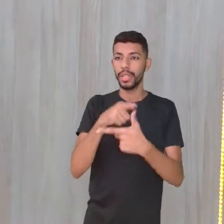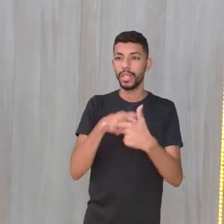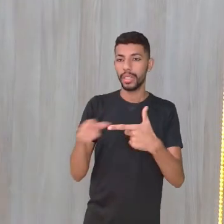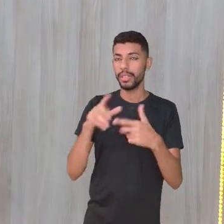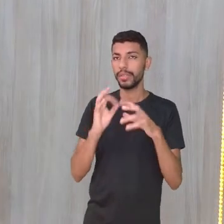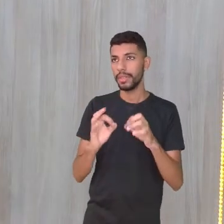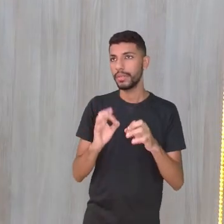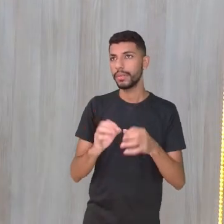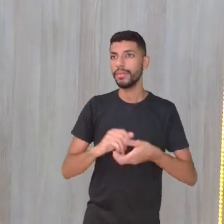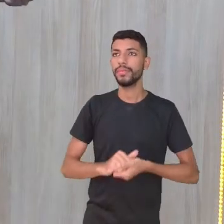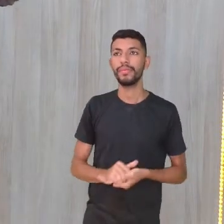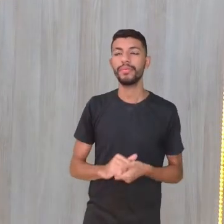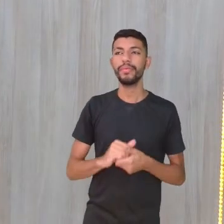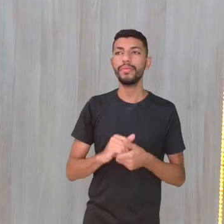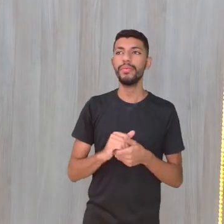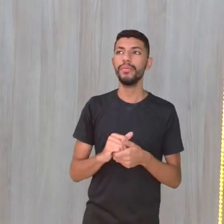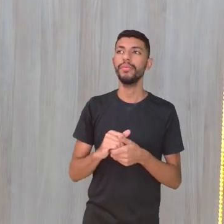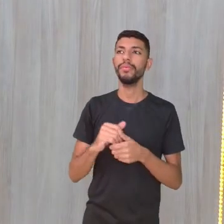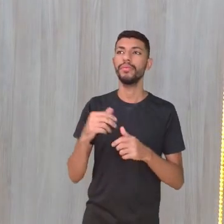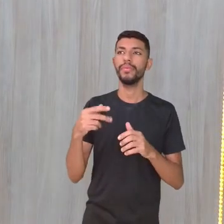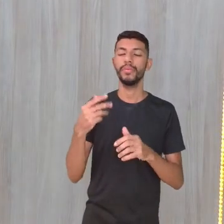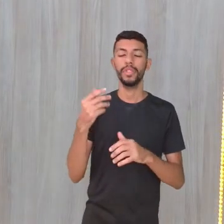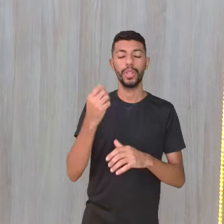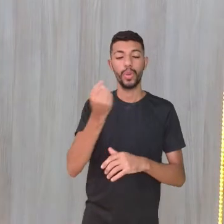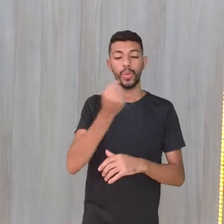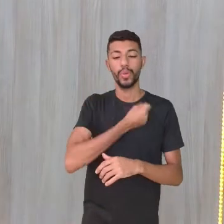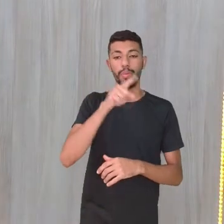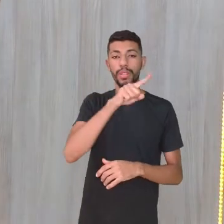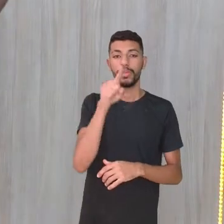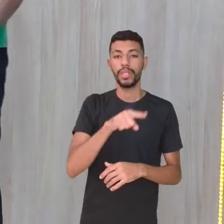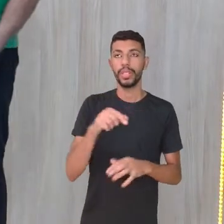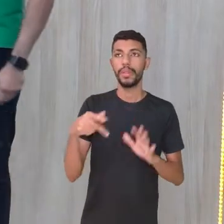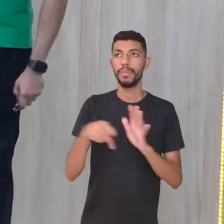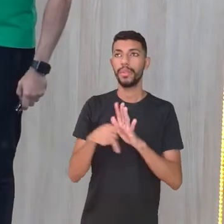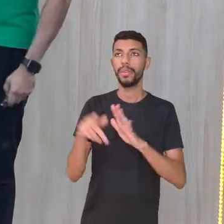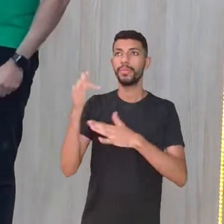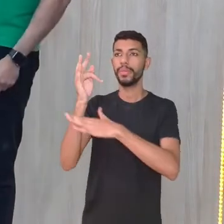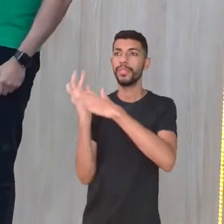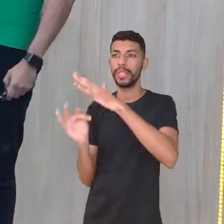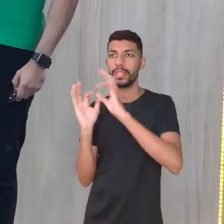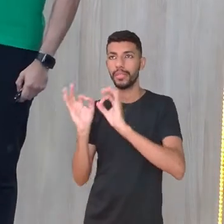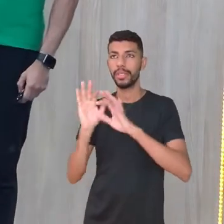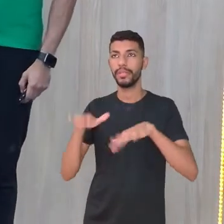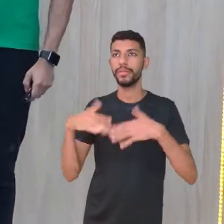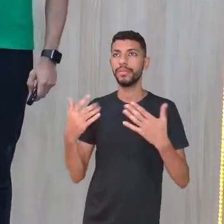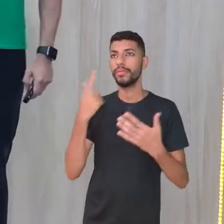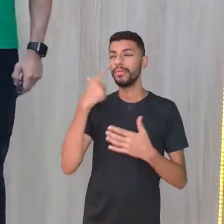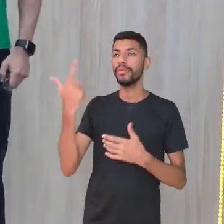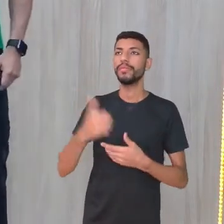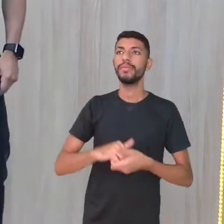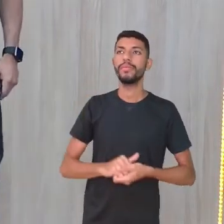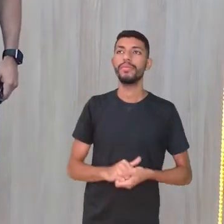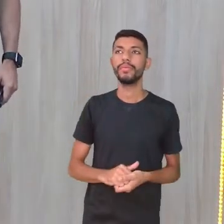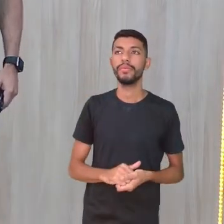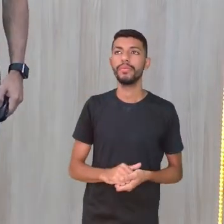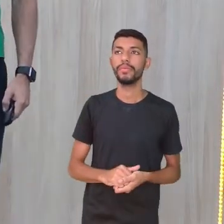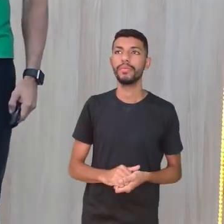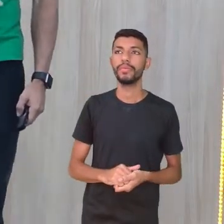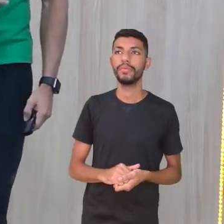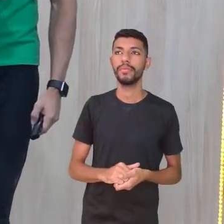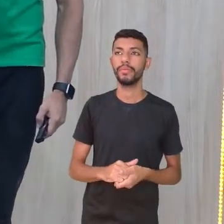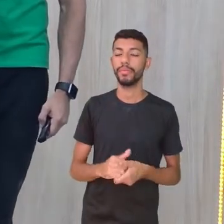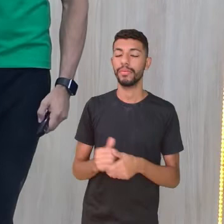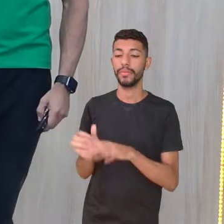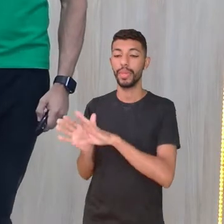dividindo o número inteiro, tá, por uma fração. No segundo caso, que a gente vai ver agora,